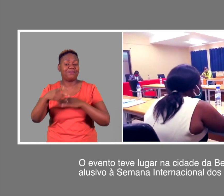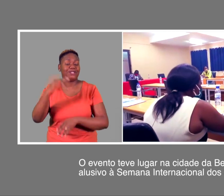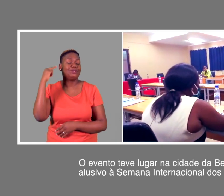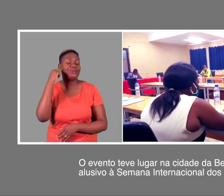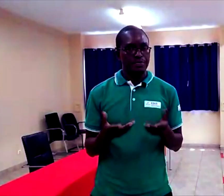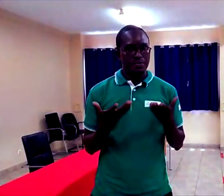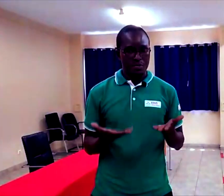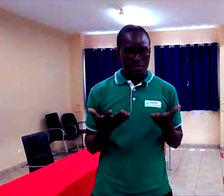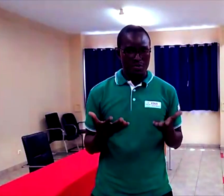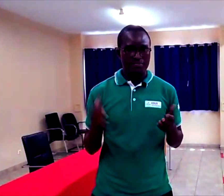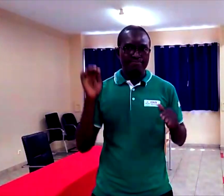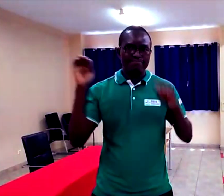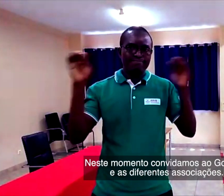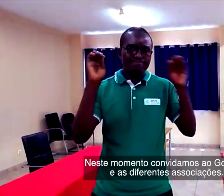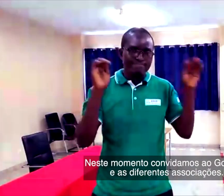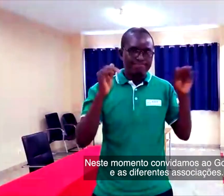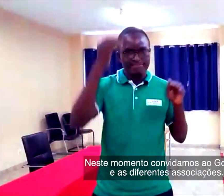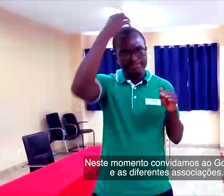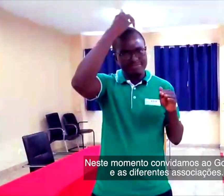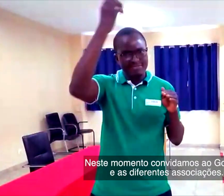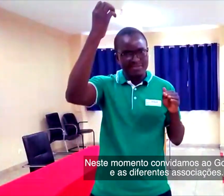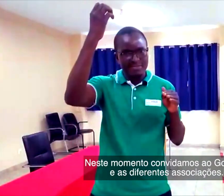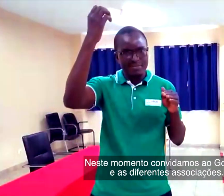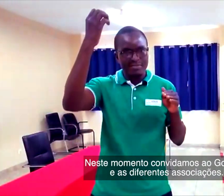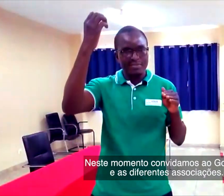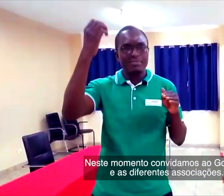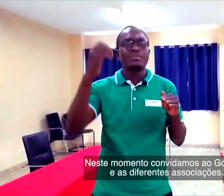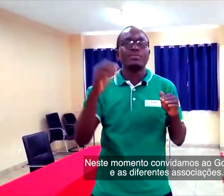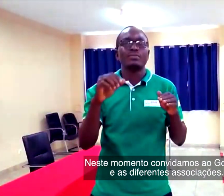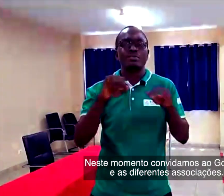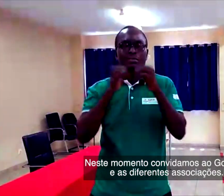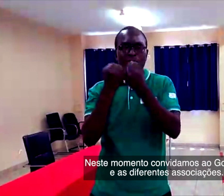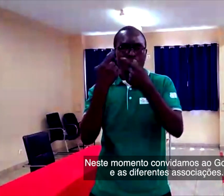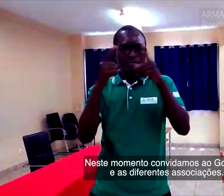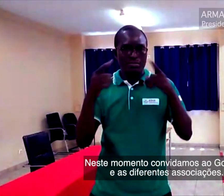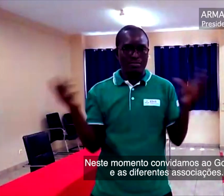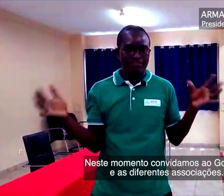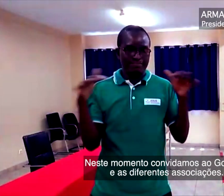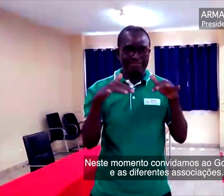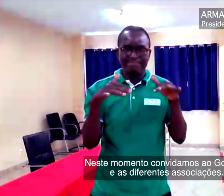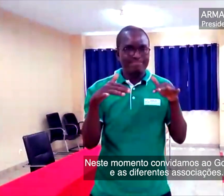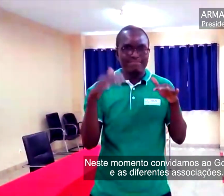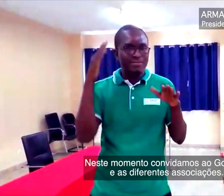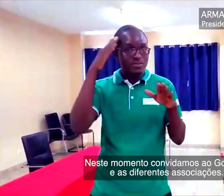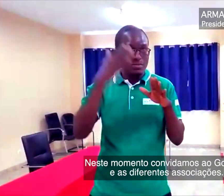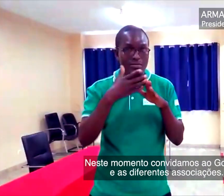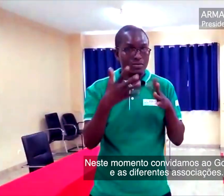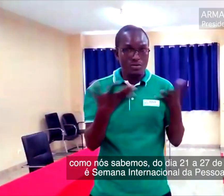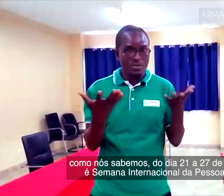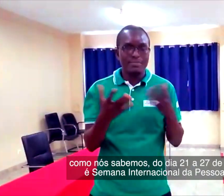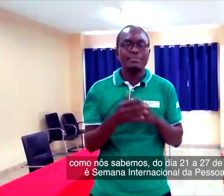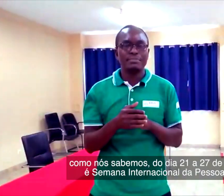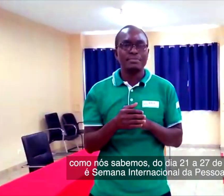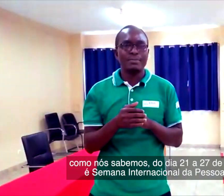Surdos. Neste momento convidamos ao governo e diferentes associações